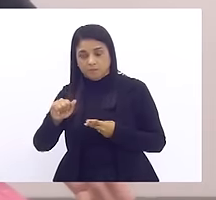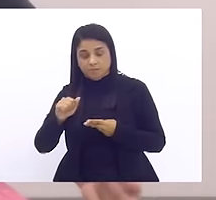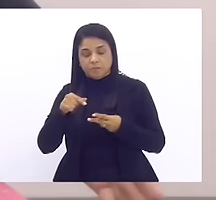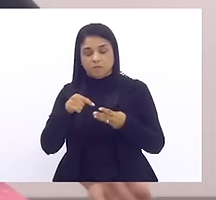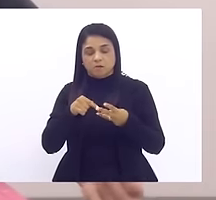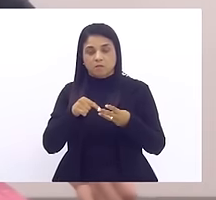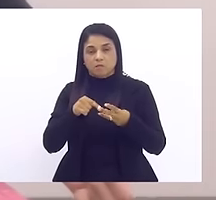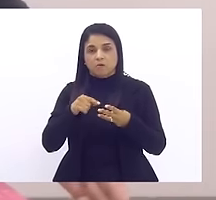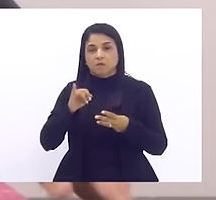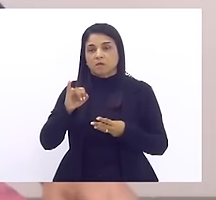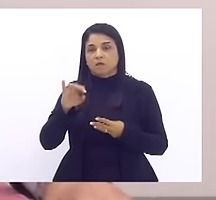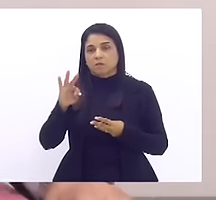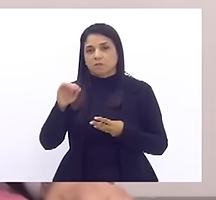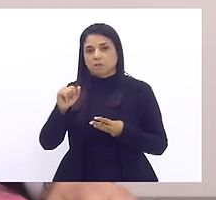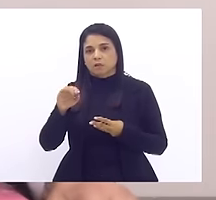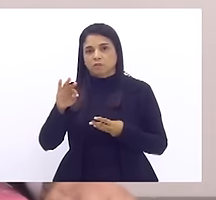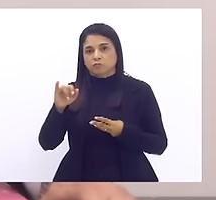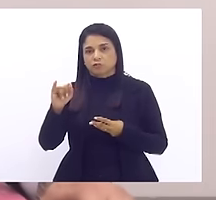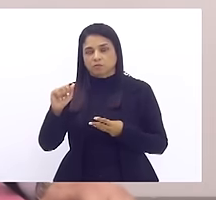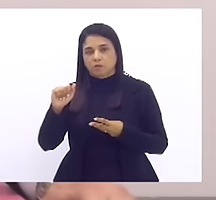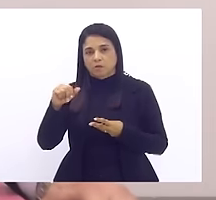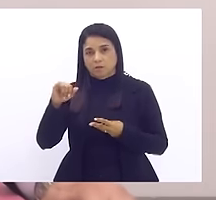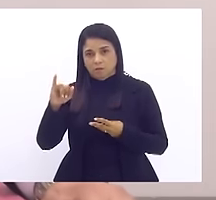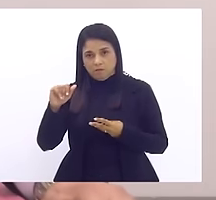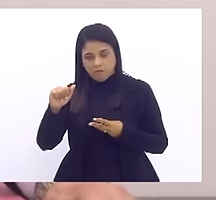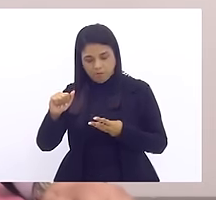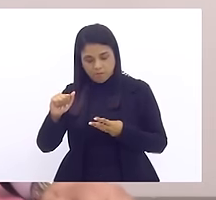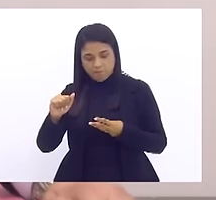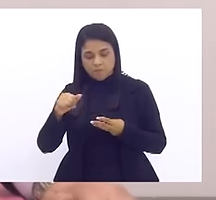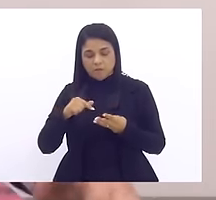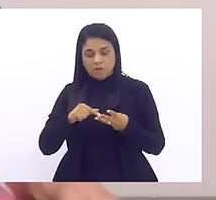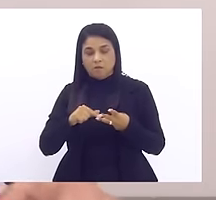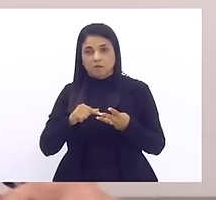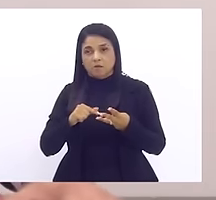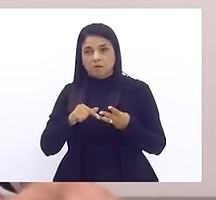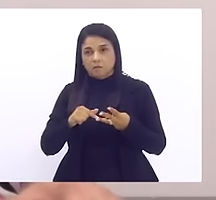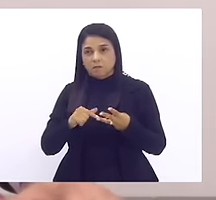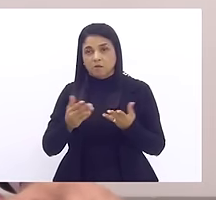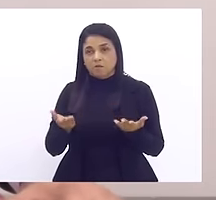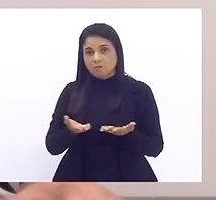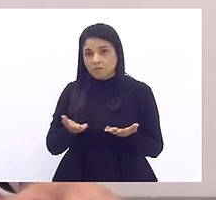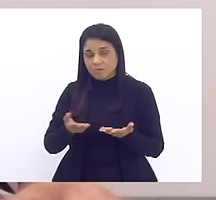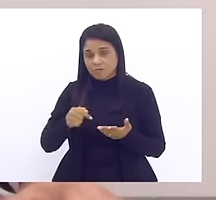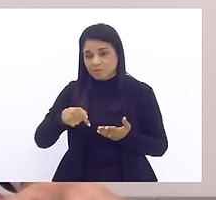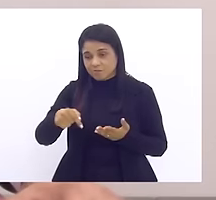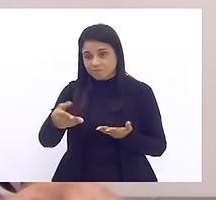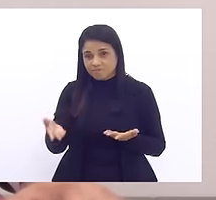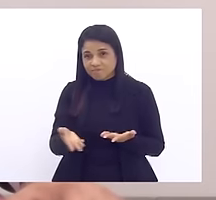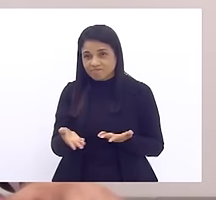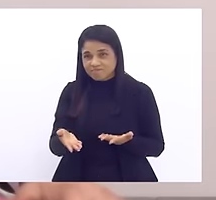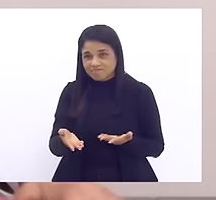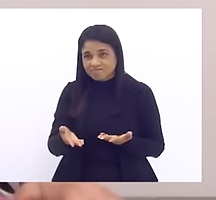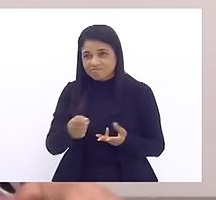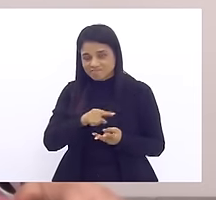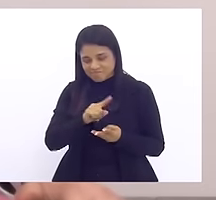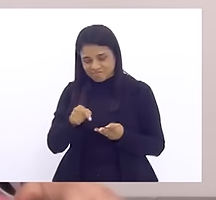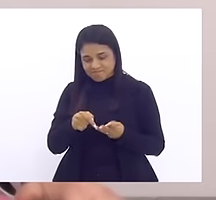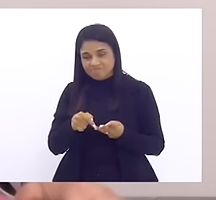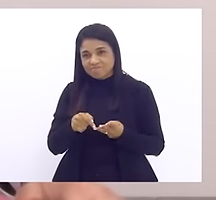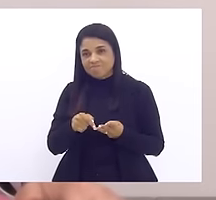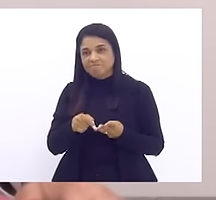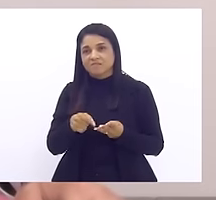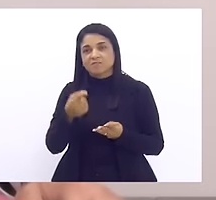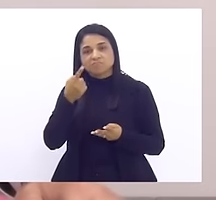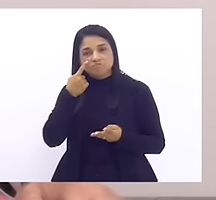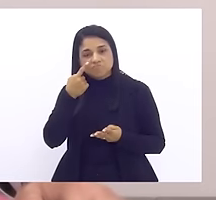da ilha do governador e que nós estivemos lá e vimos presenciamos E mais uma vez digo com todo respeito